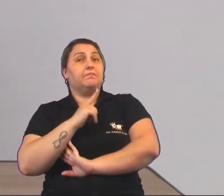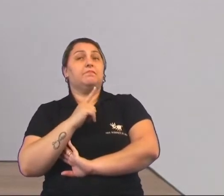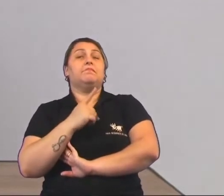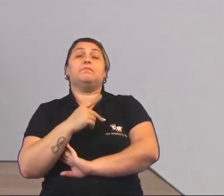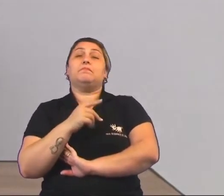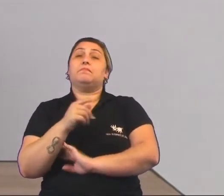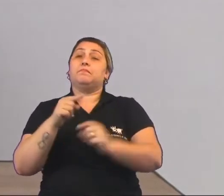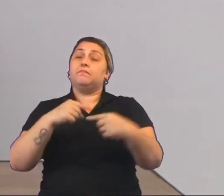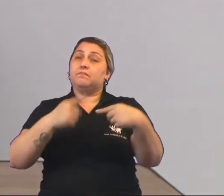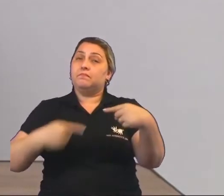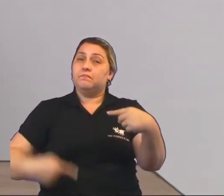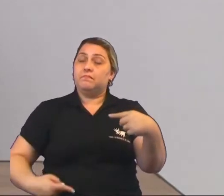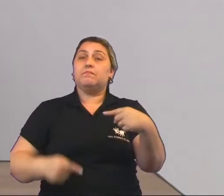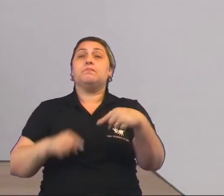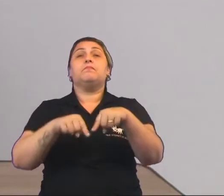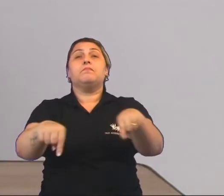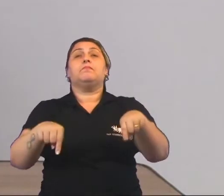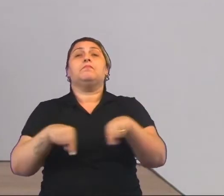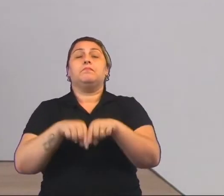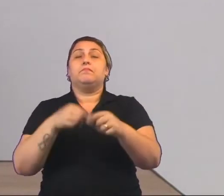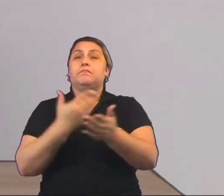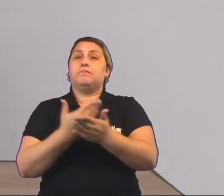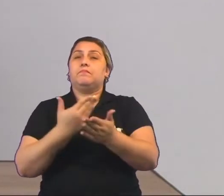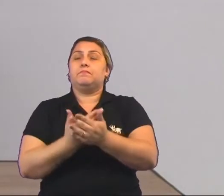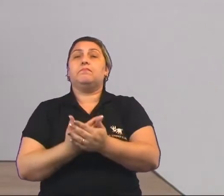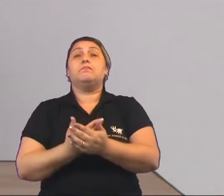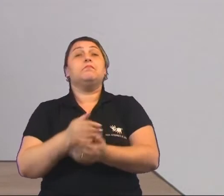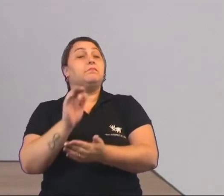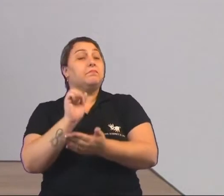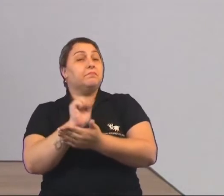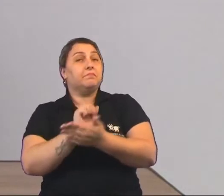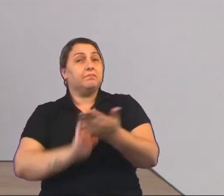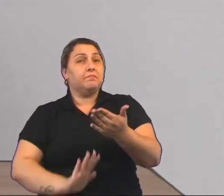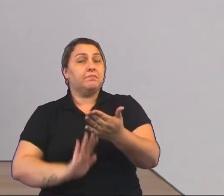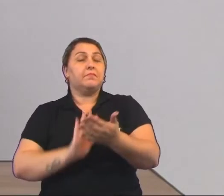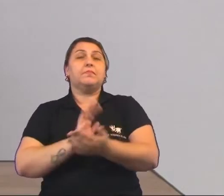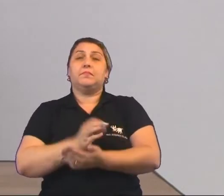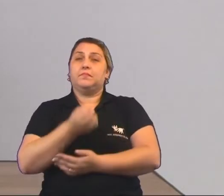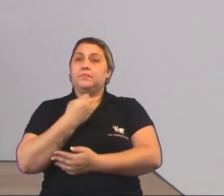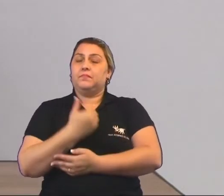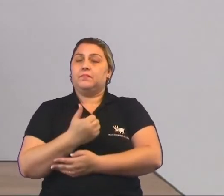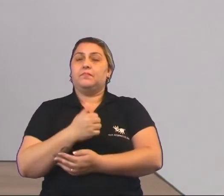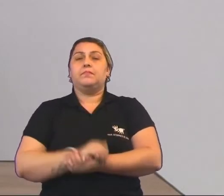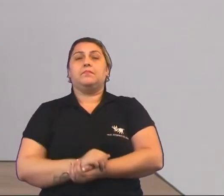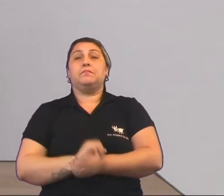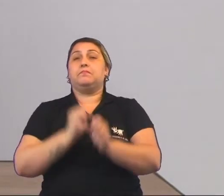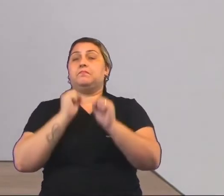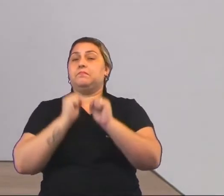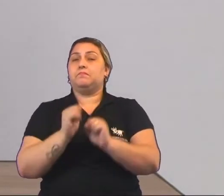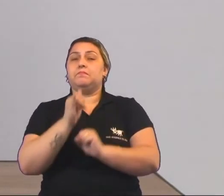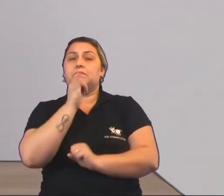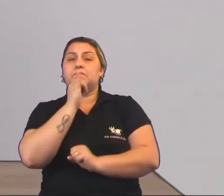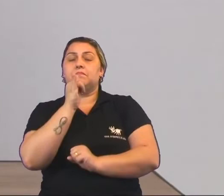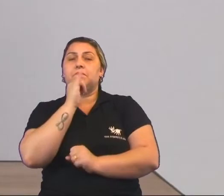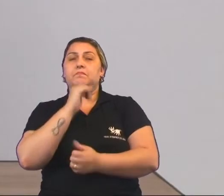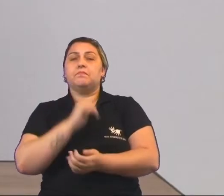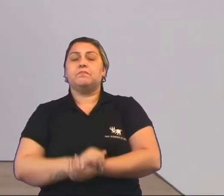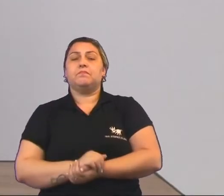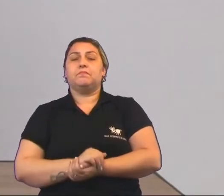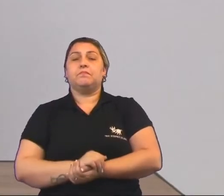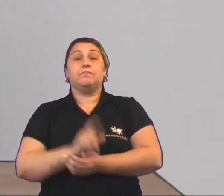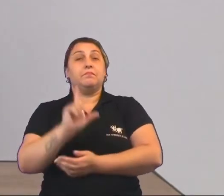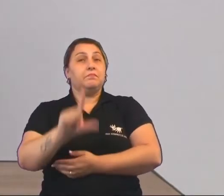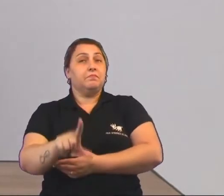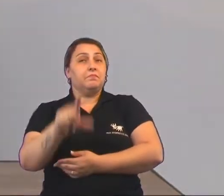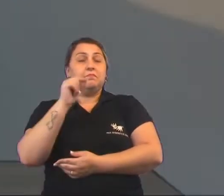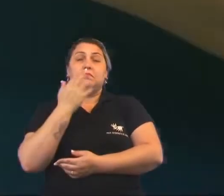suas apostilas, na sala de aula, como forma de exercício mesmo. Tudo bem? Então, vocês podem, por exemplo, marcar. Eu